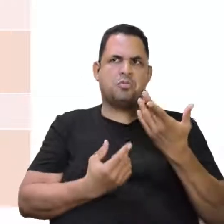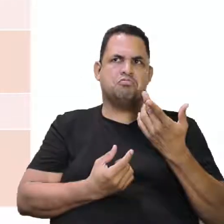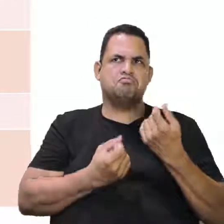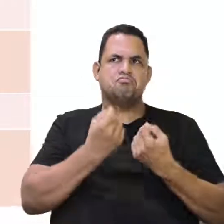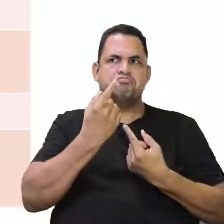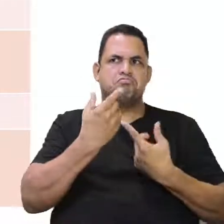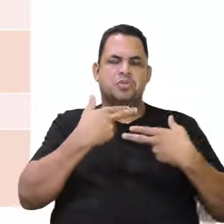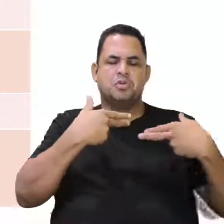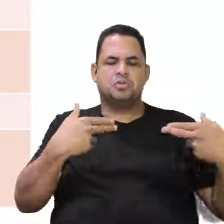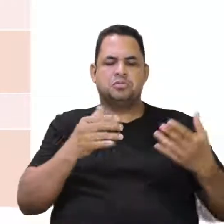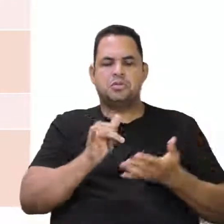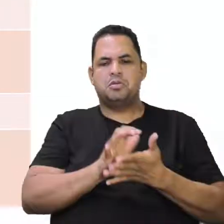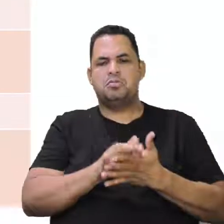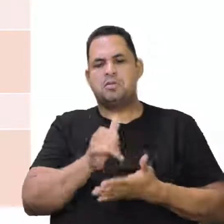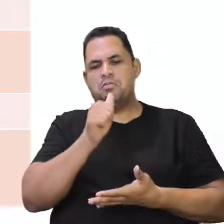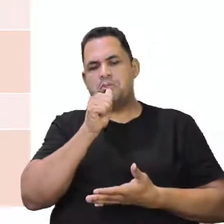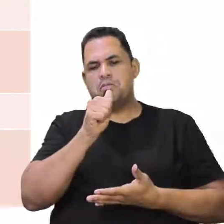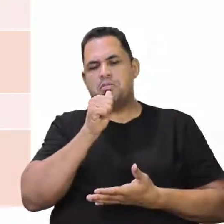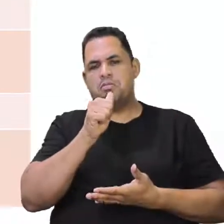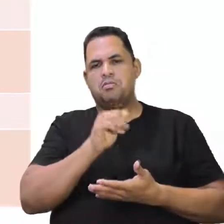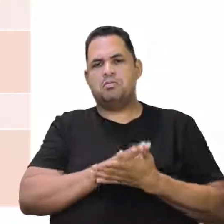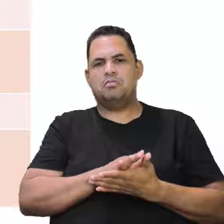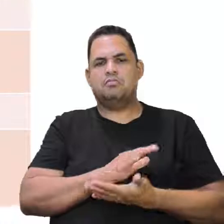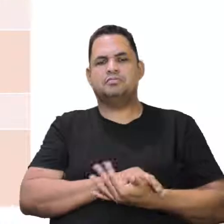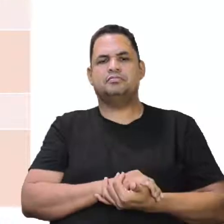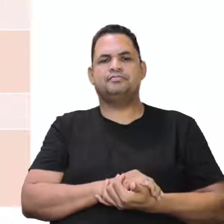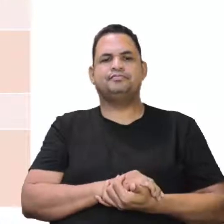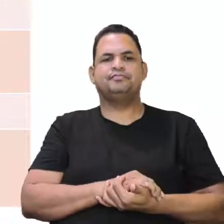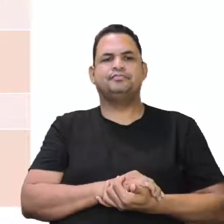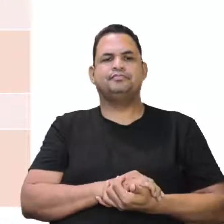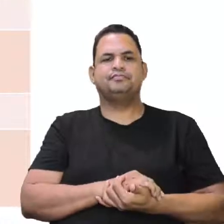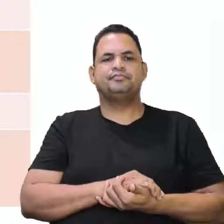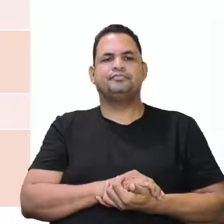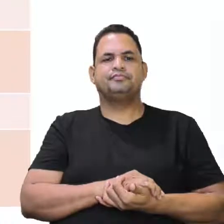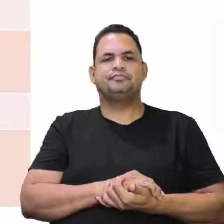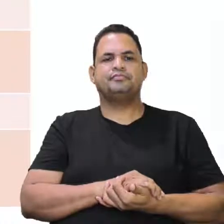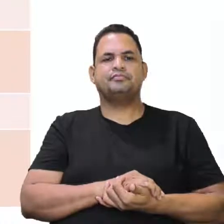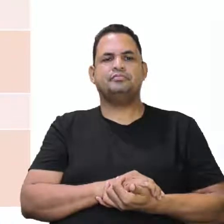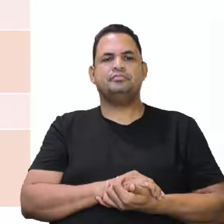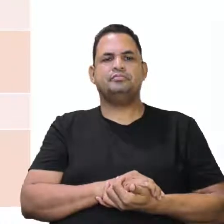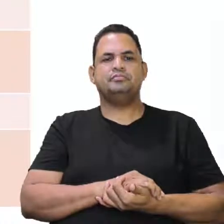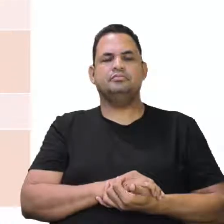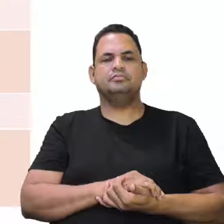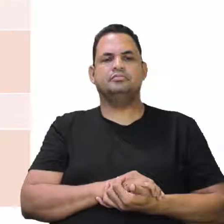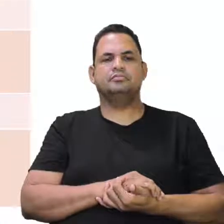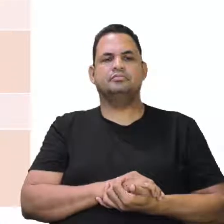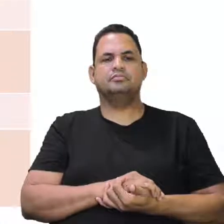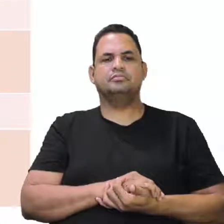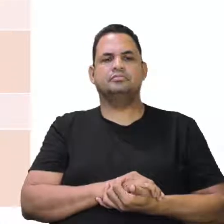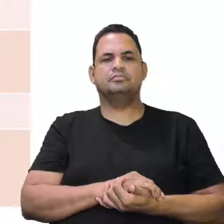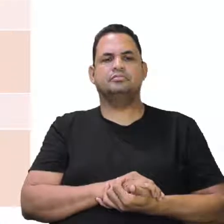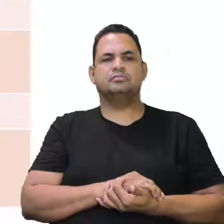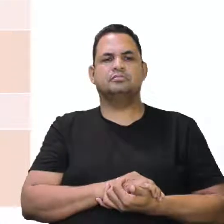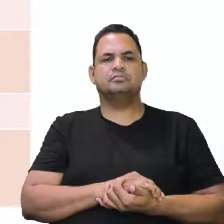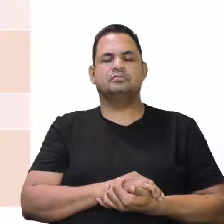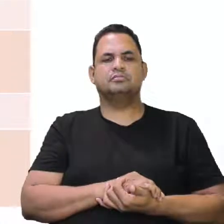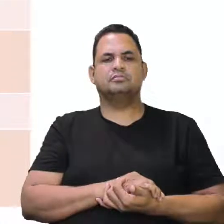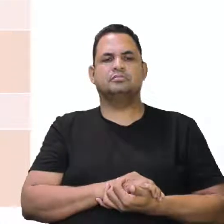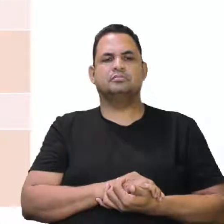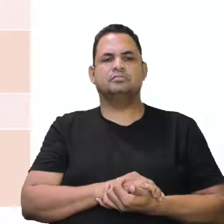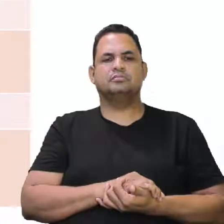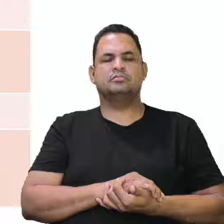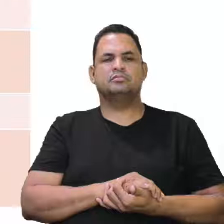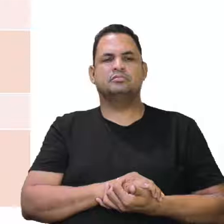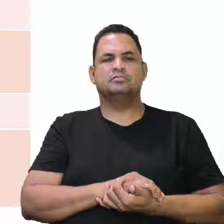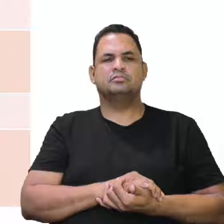alguma coisa para beber? Alguma coisa barra algo também. Dos dois. Ai, teacher, tá tão feio. Eu vou apagar